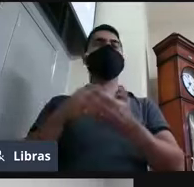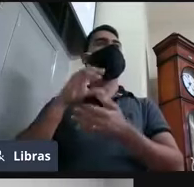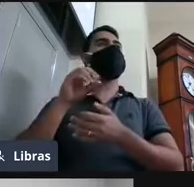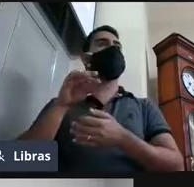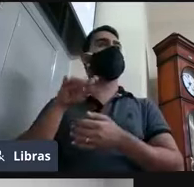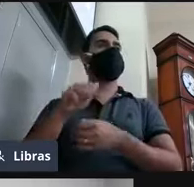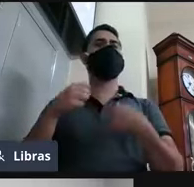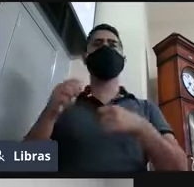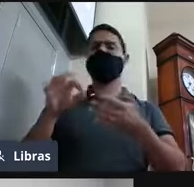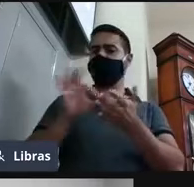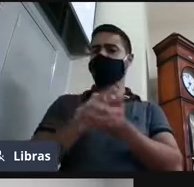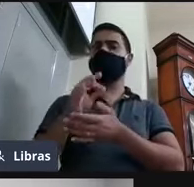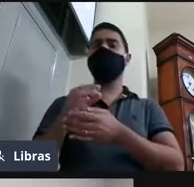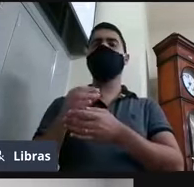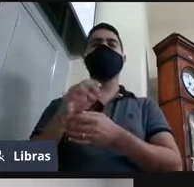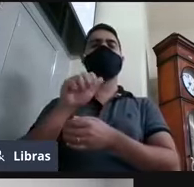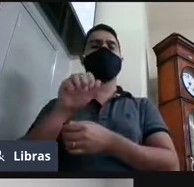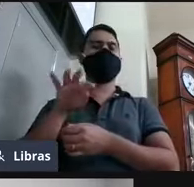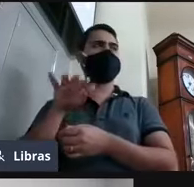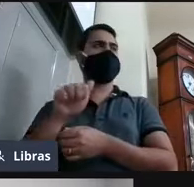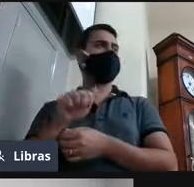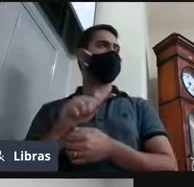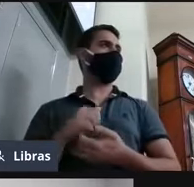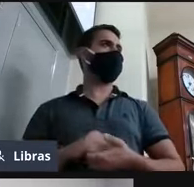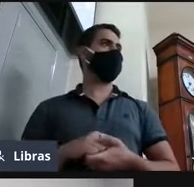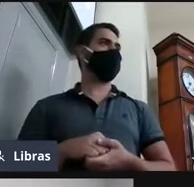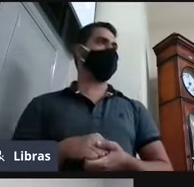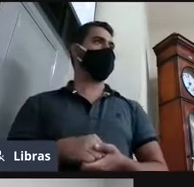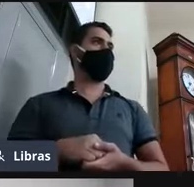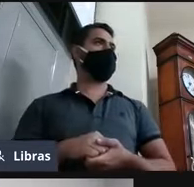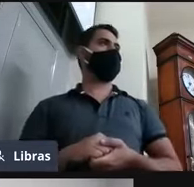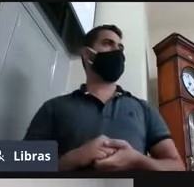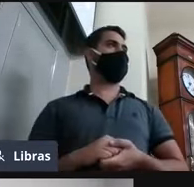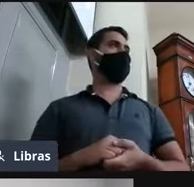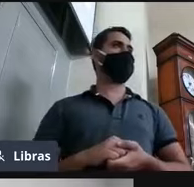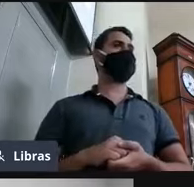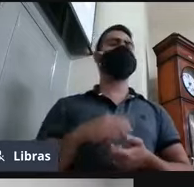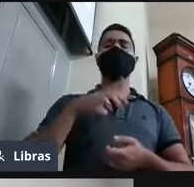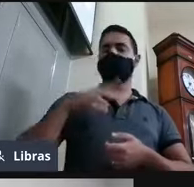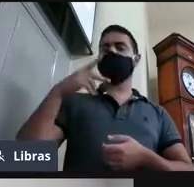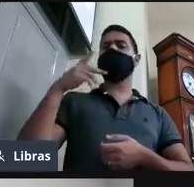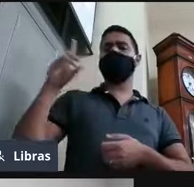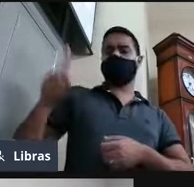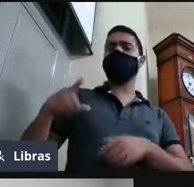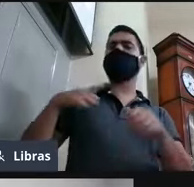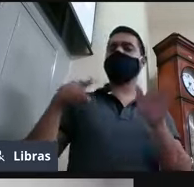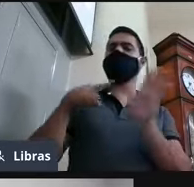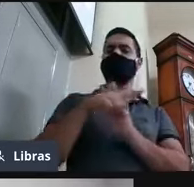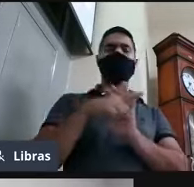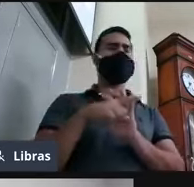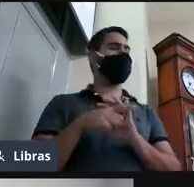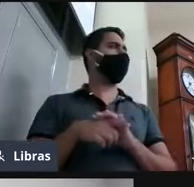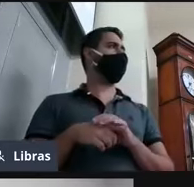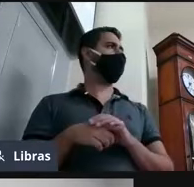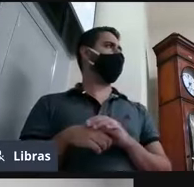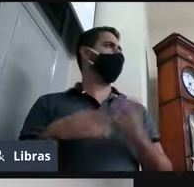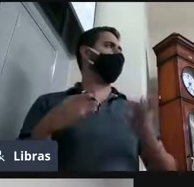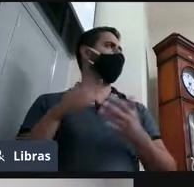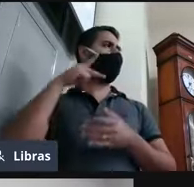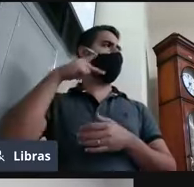registre, bem. por favor. Está registrado. Muito obrigado. Vereador, é Presidente. pertinente a sua colocação, o senhor tem direito a questionamentos. Agora, vereadora Presidente. Michele,